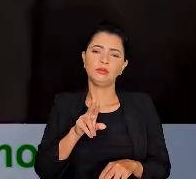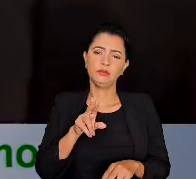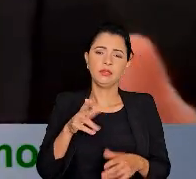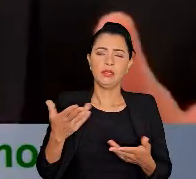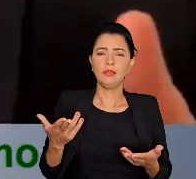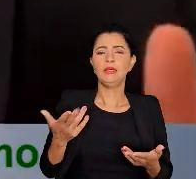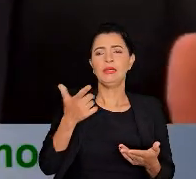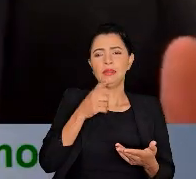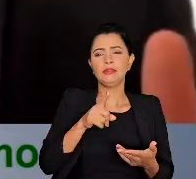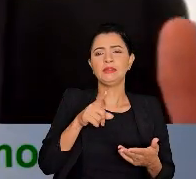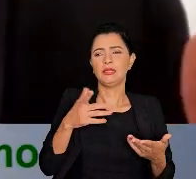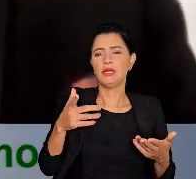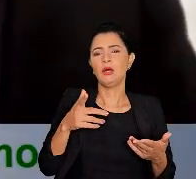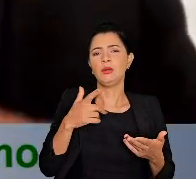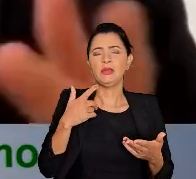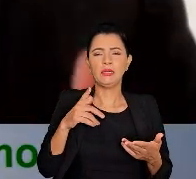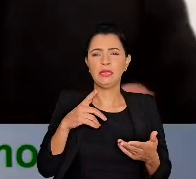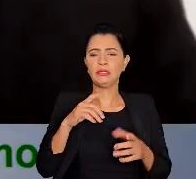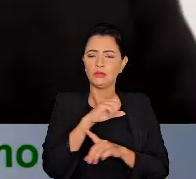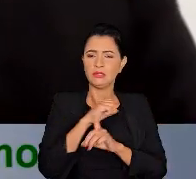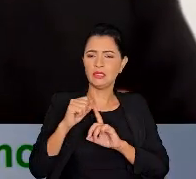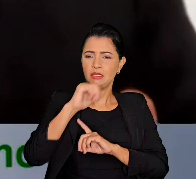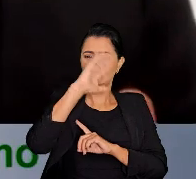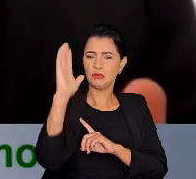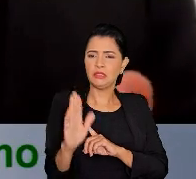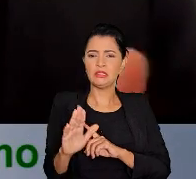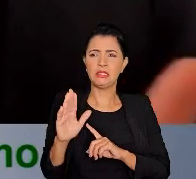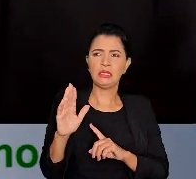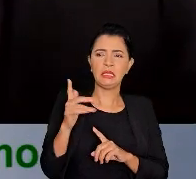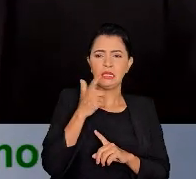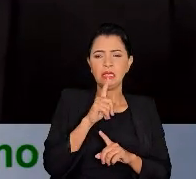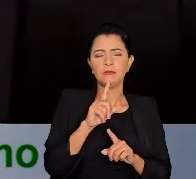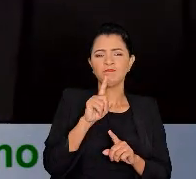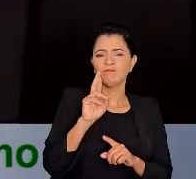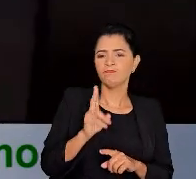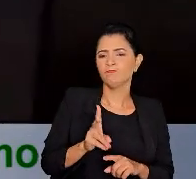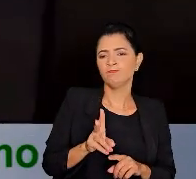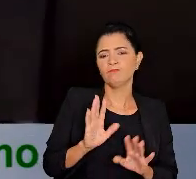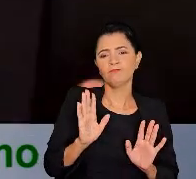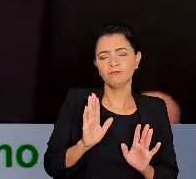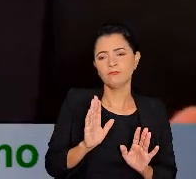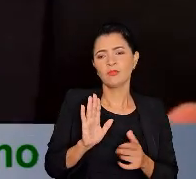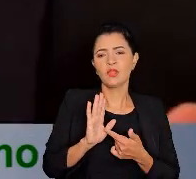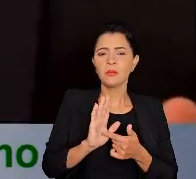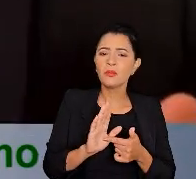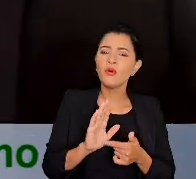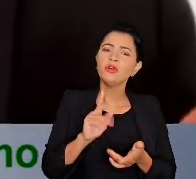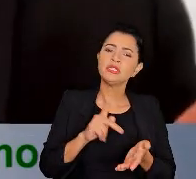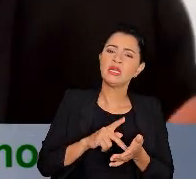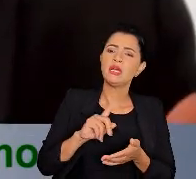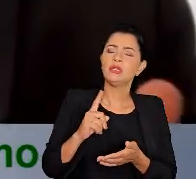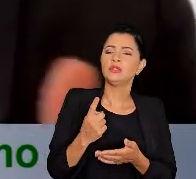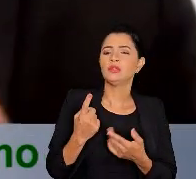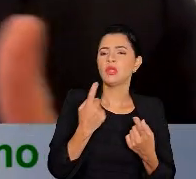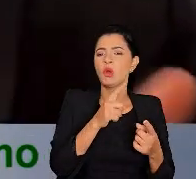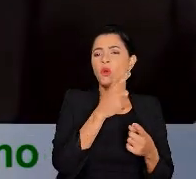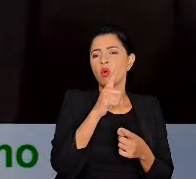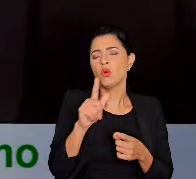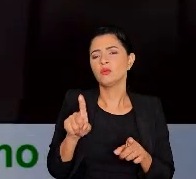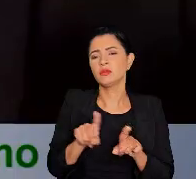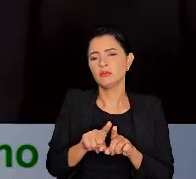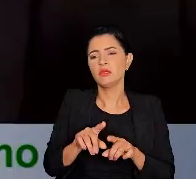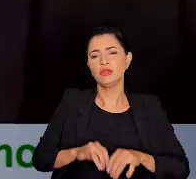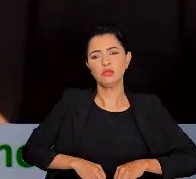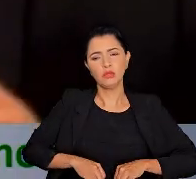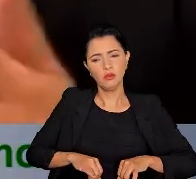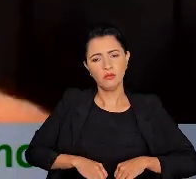a cordialidade da sociedade brasileira nem sempre se revela um fato, às vezes é mais um mito. Nós precisamos